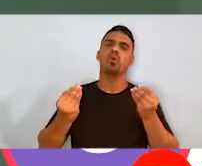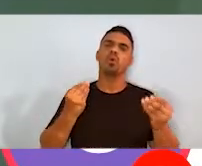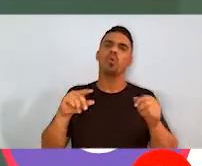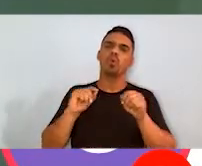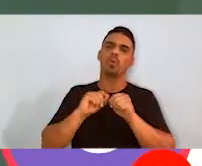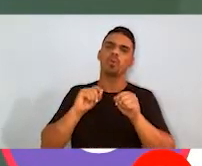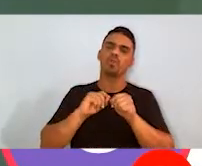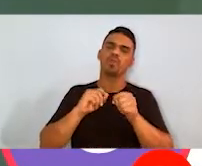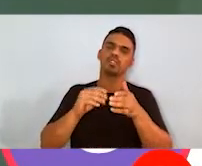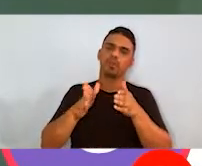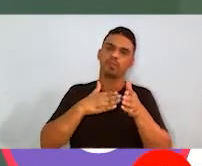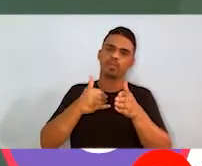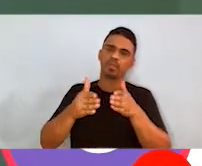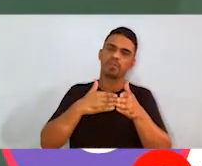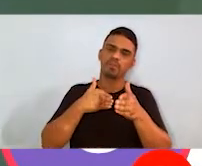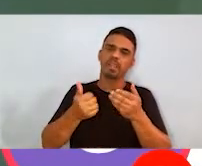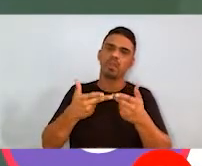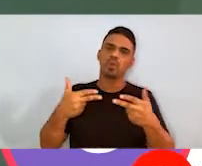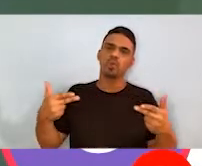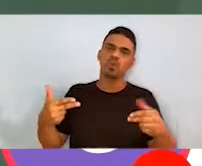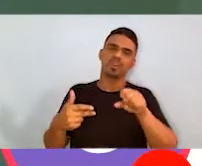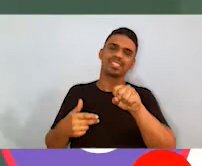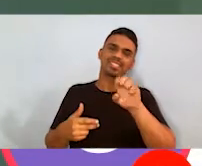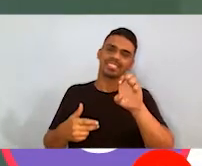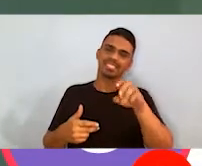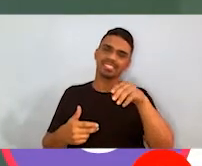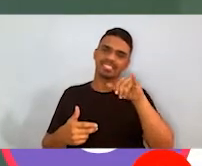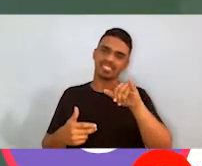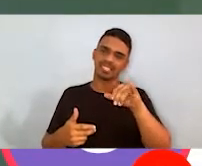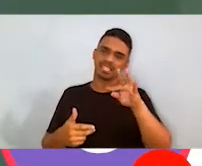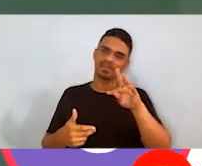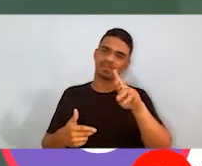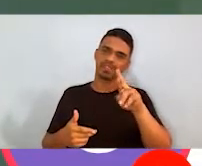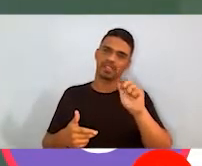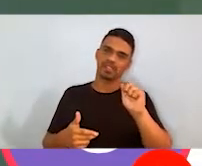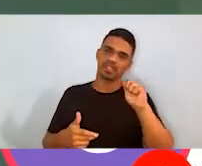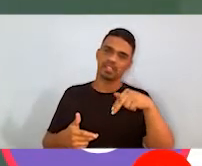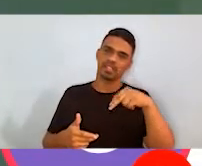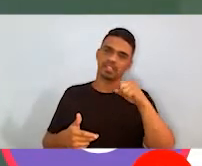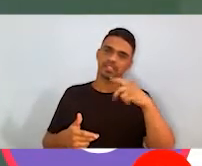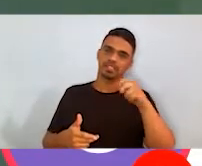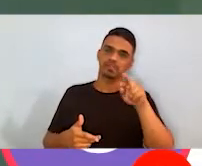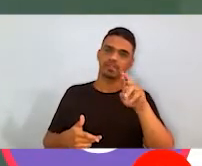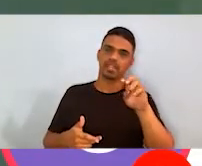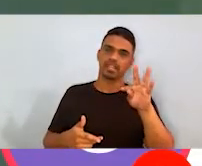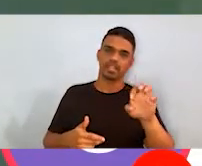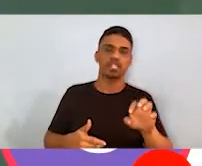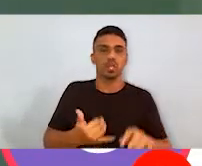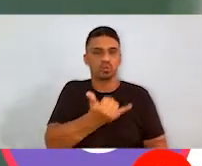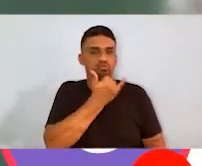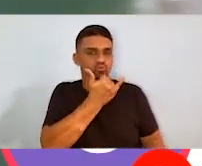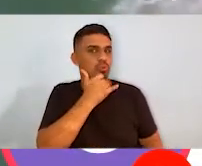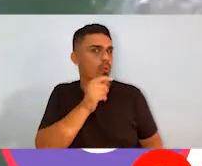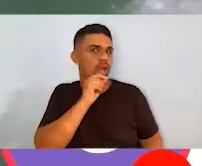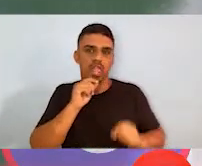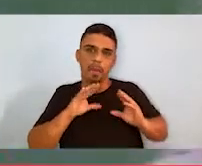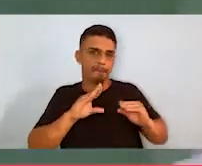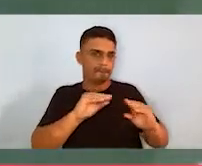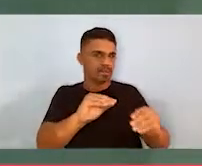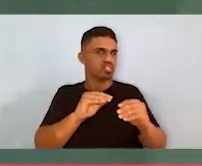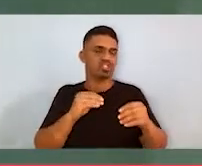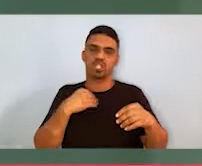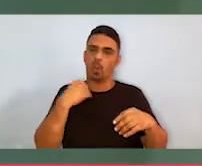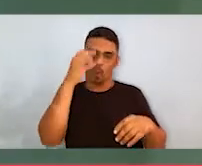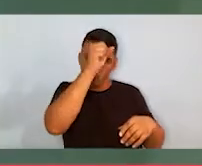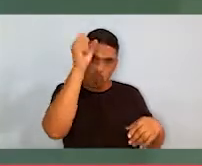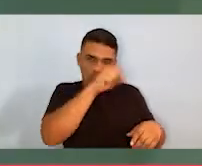Como faz para pintar uma região com cores semi-transparentes nesse programa? Eu não cheguei a mexer com semi-transparência neste programa.